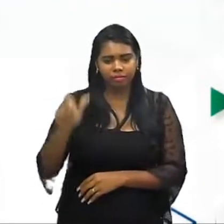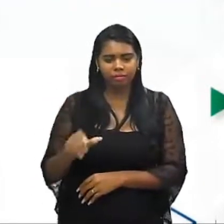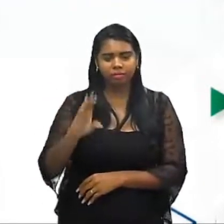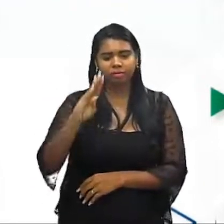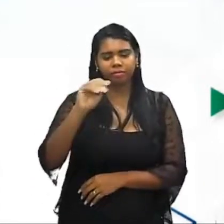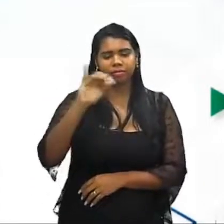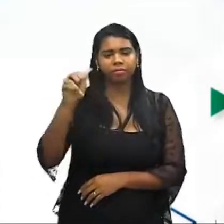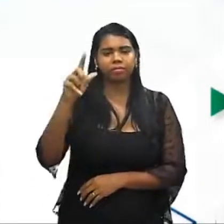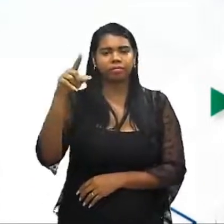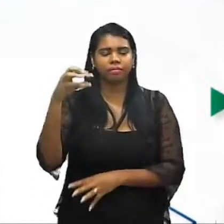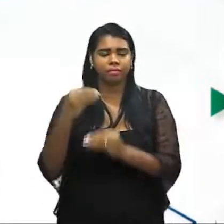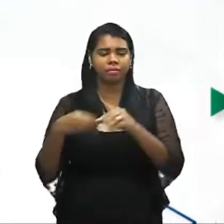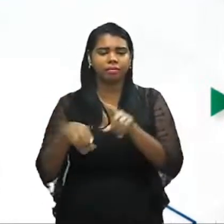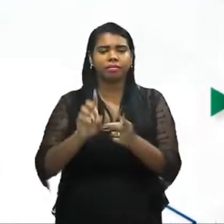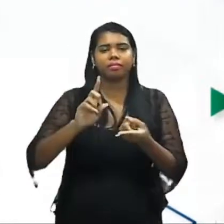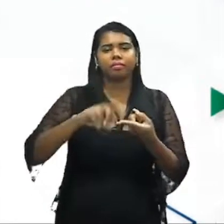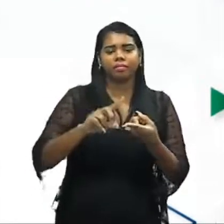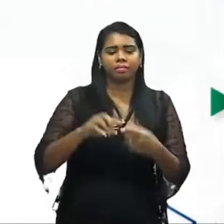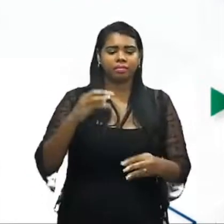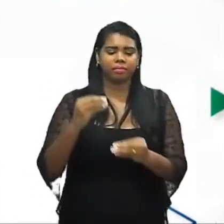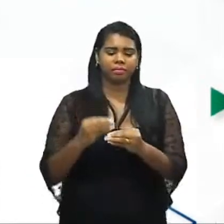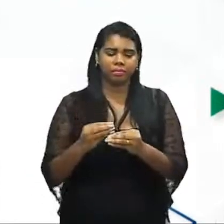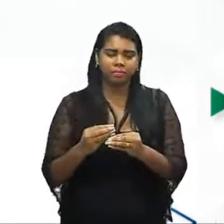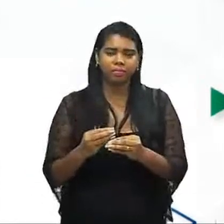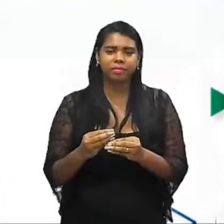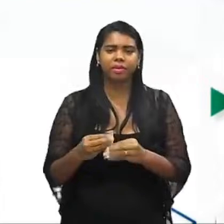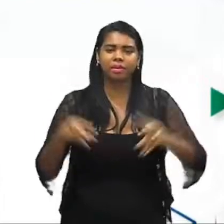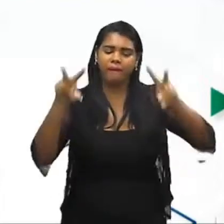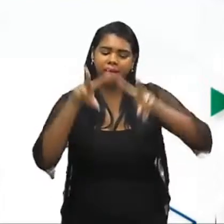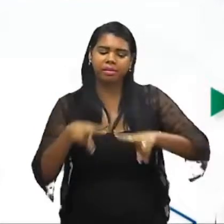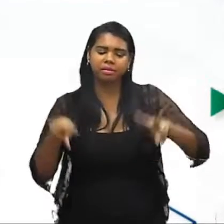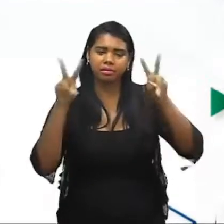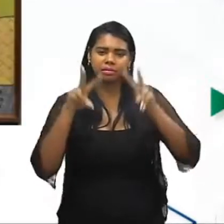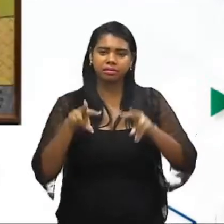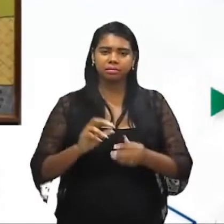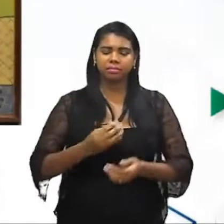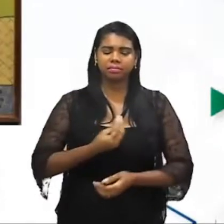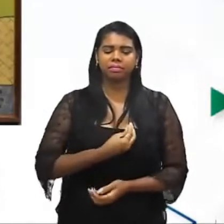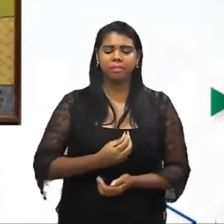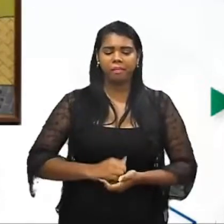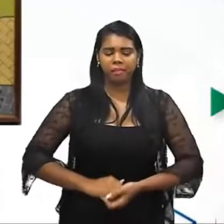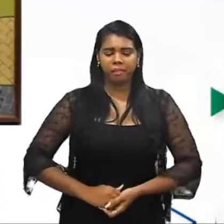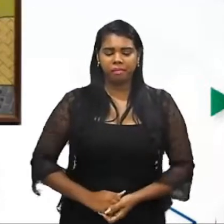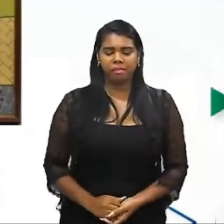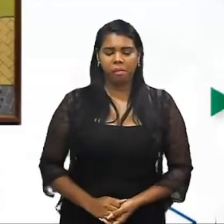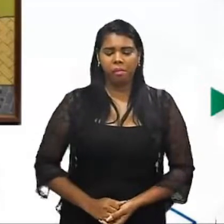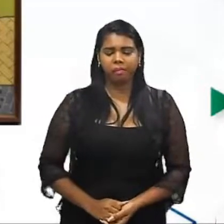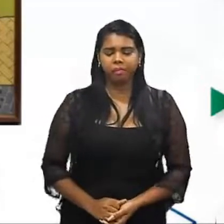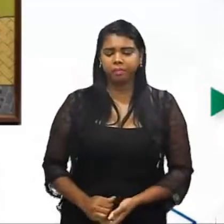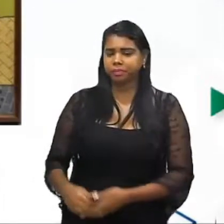aí que fazem parte desse repertório visual do artista. E aí eu trago mais outras